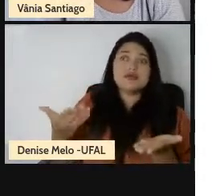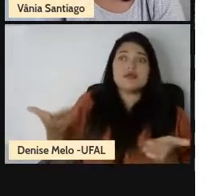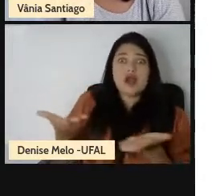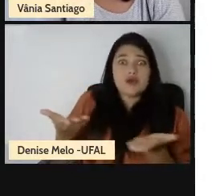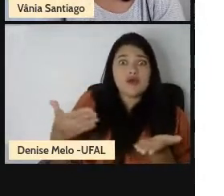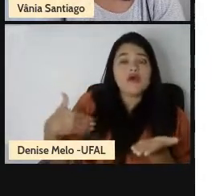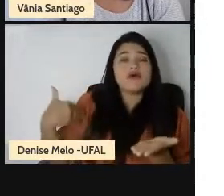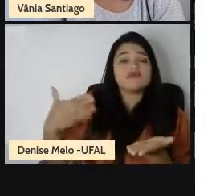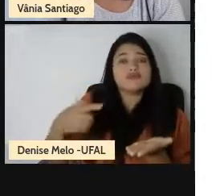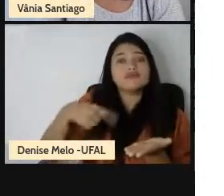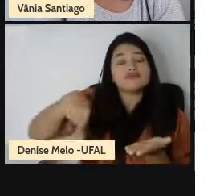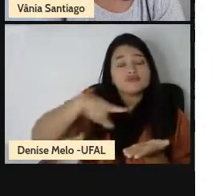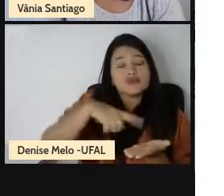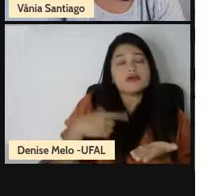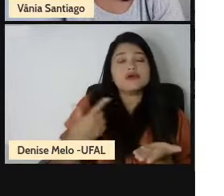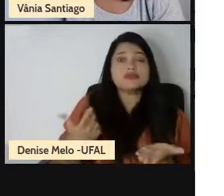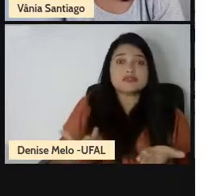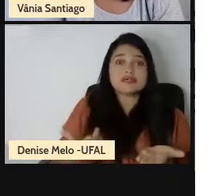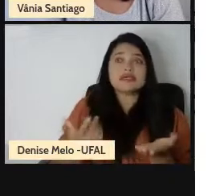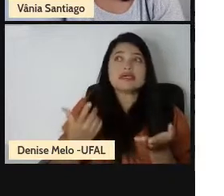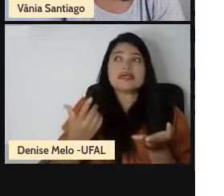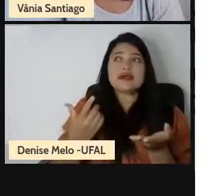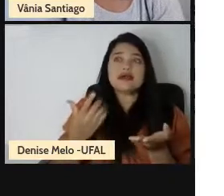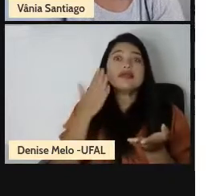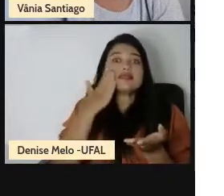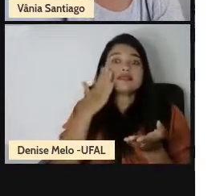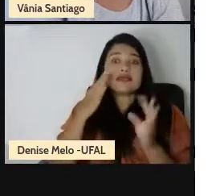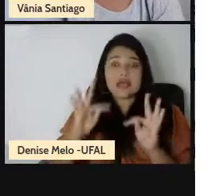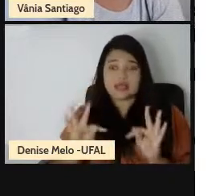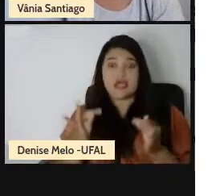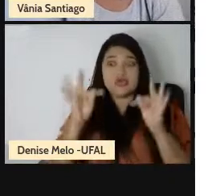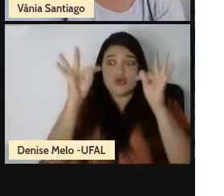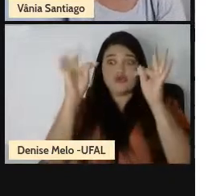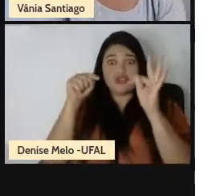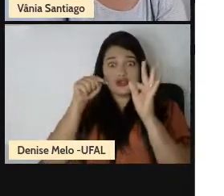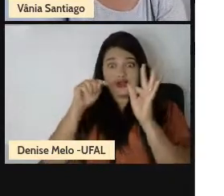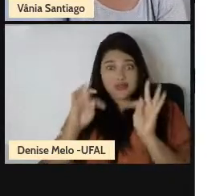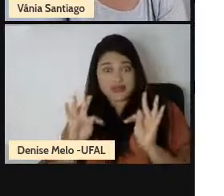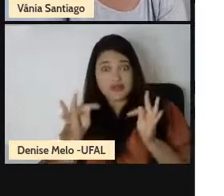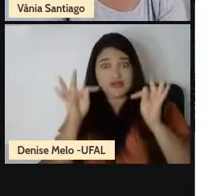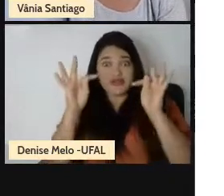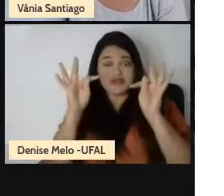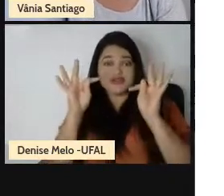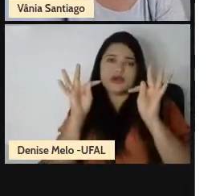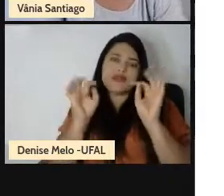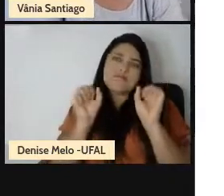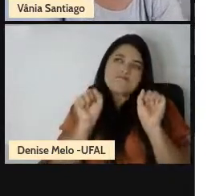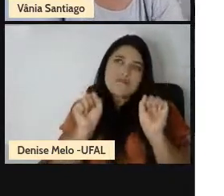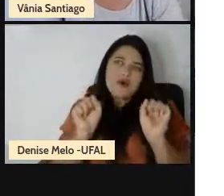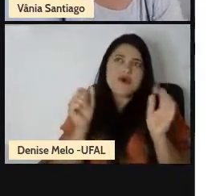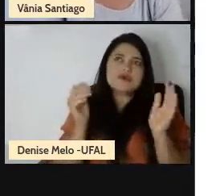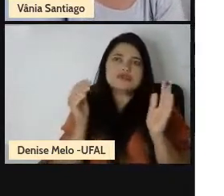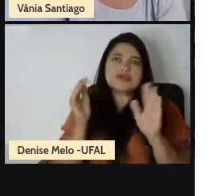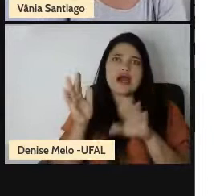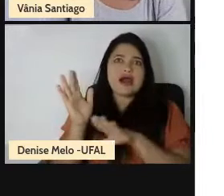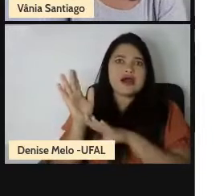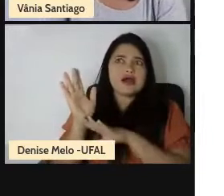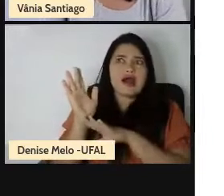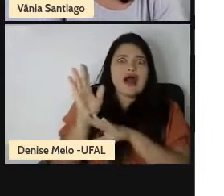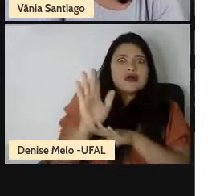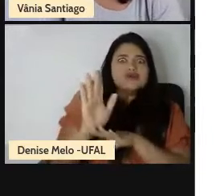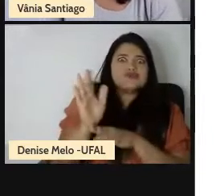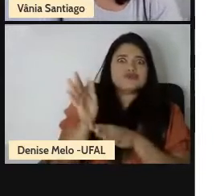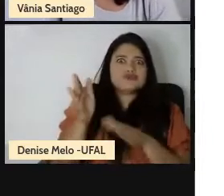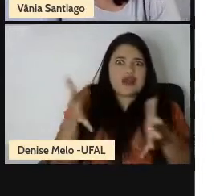para que a tecnologia possa servir, possa atuar para que